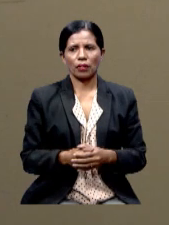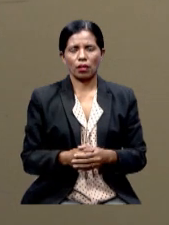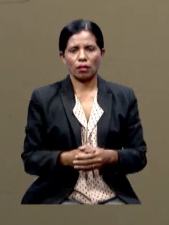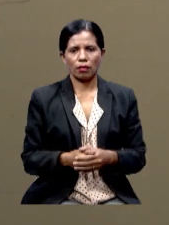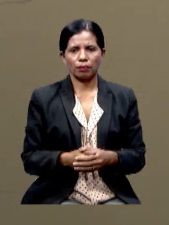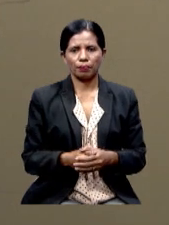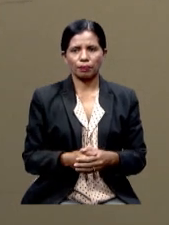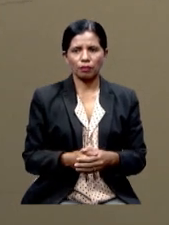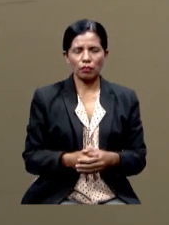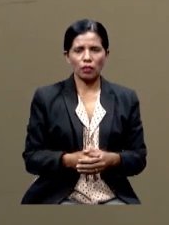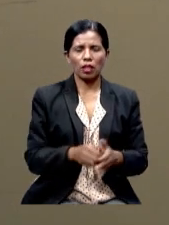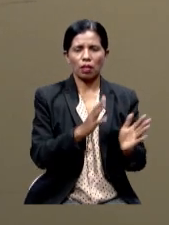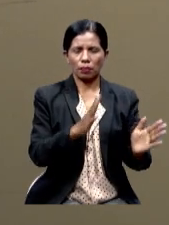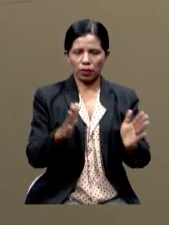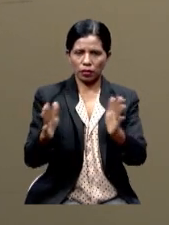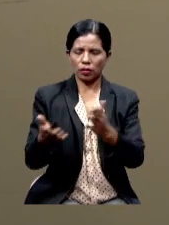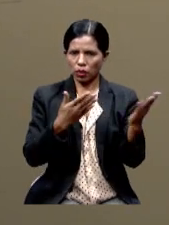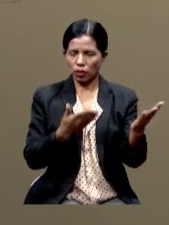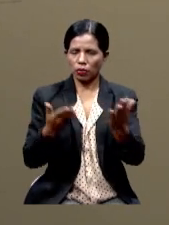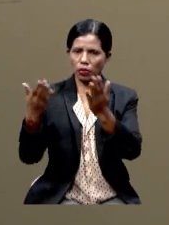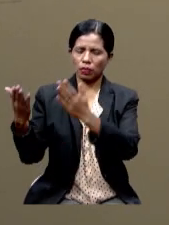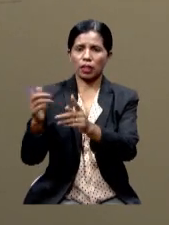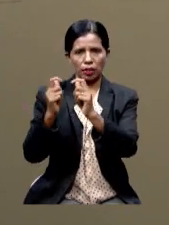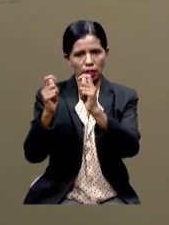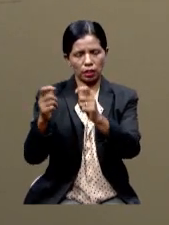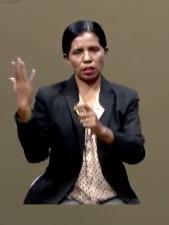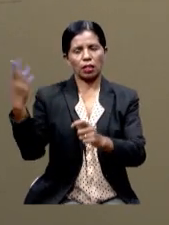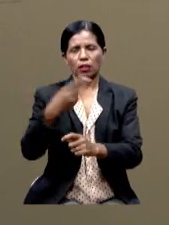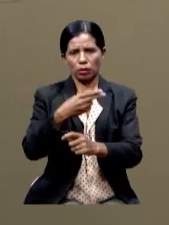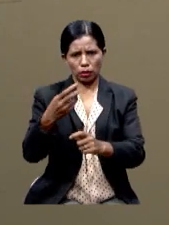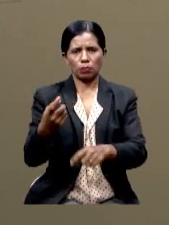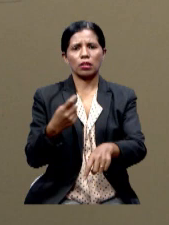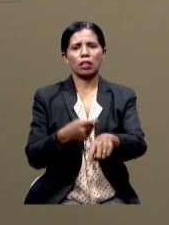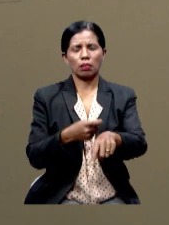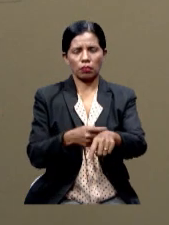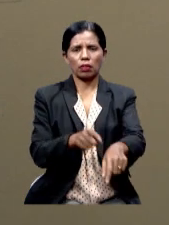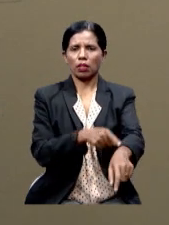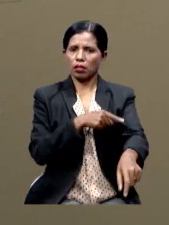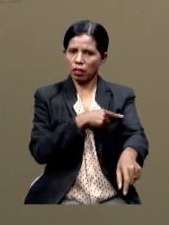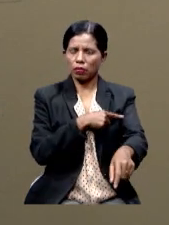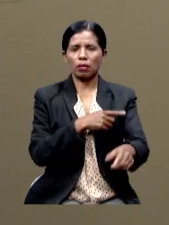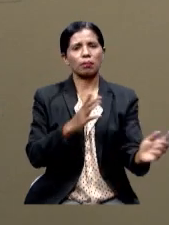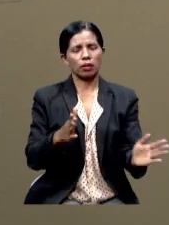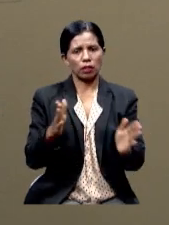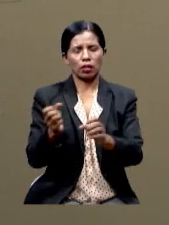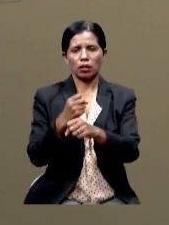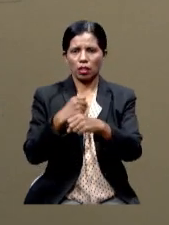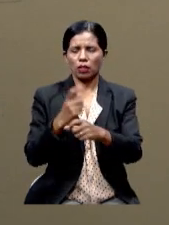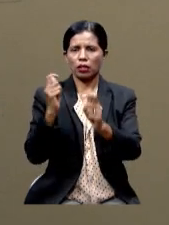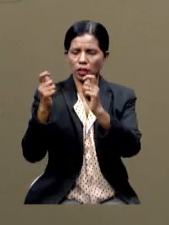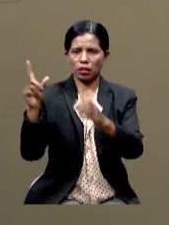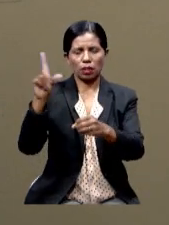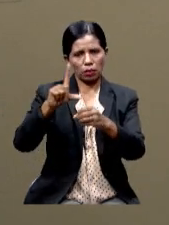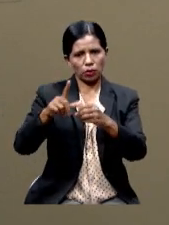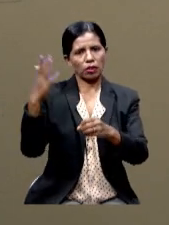bar. Processo de que lore amostra lore vamos, temos há tempo. E processo de bar ir ao teste de laboratório, é o